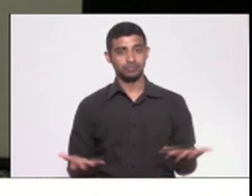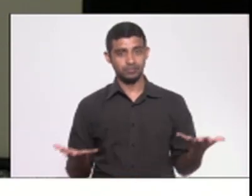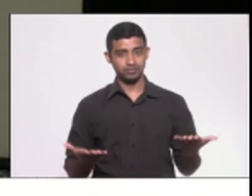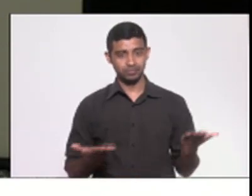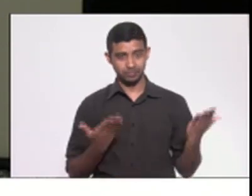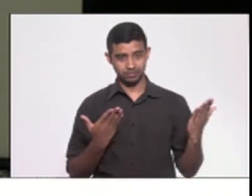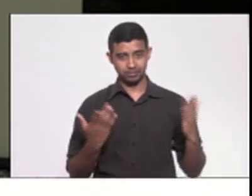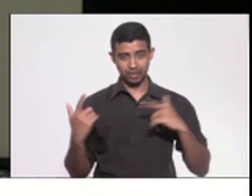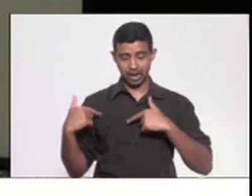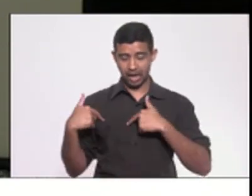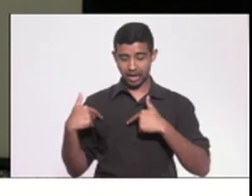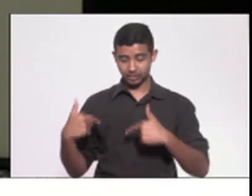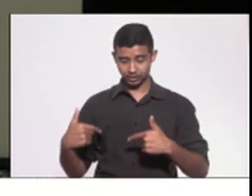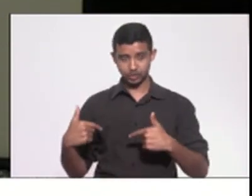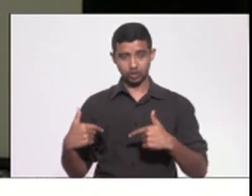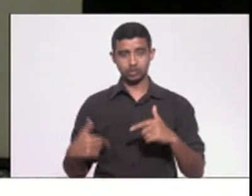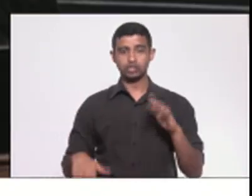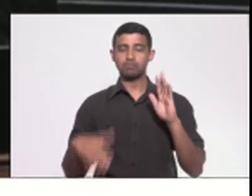todas